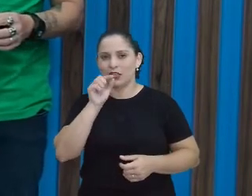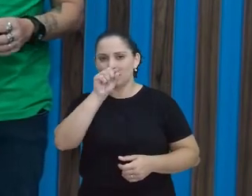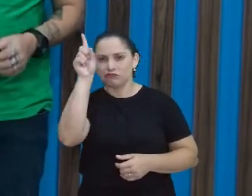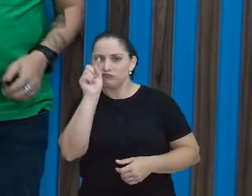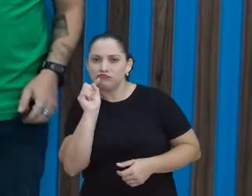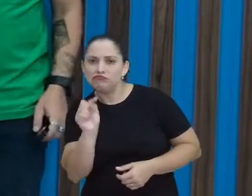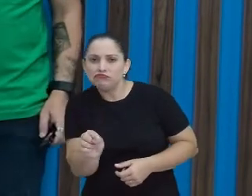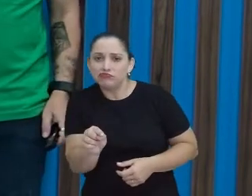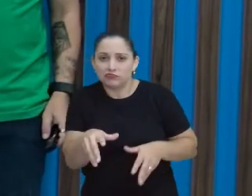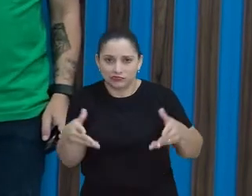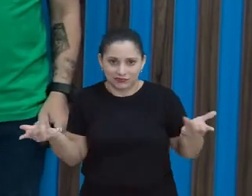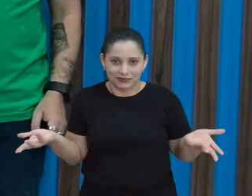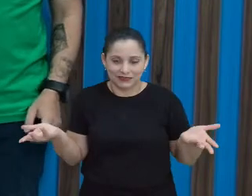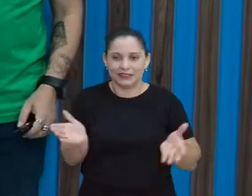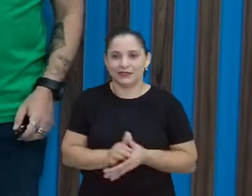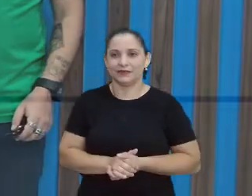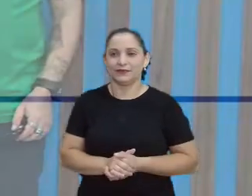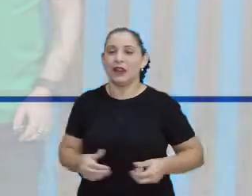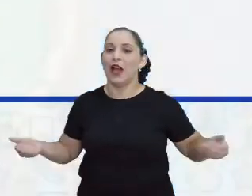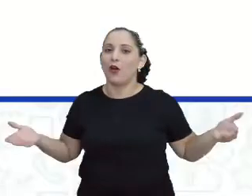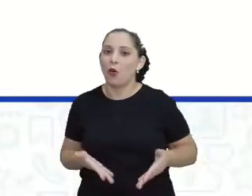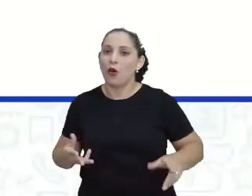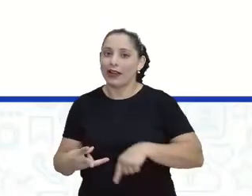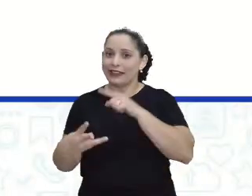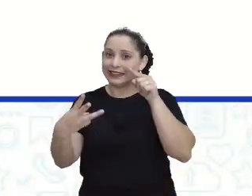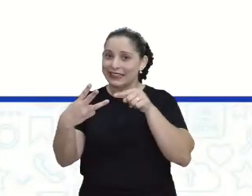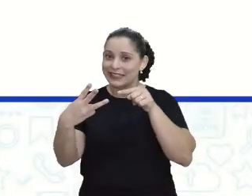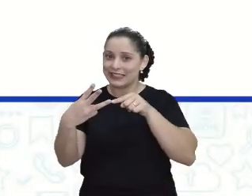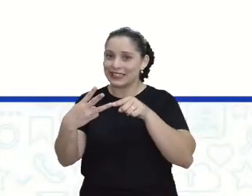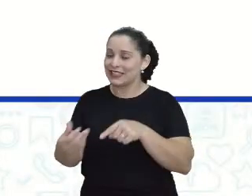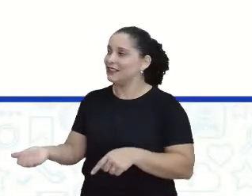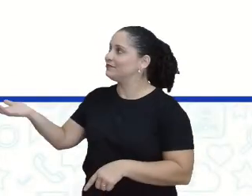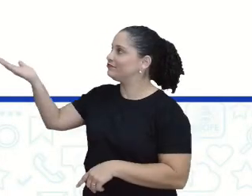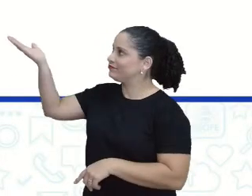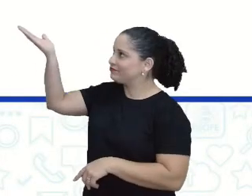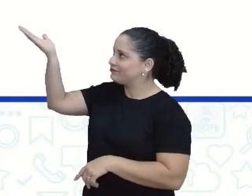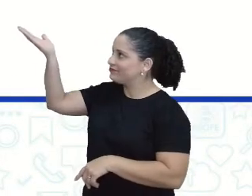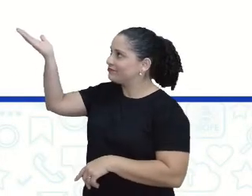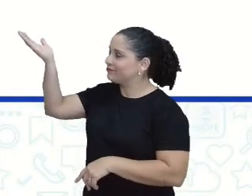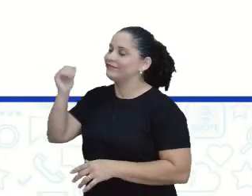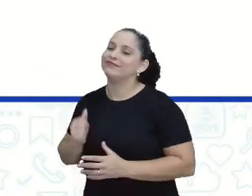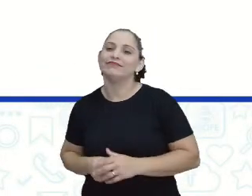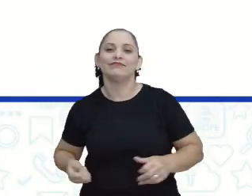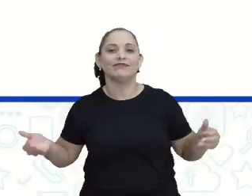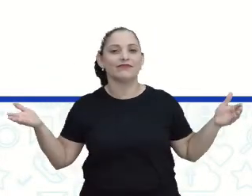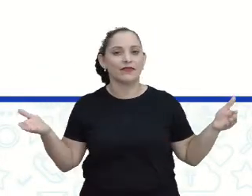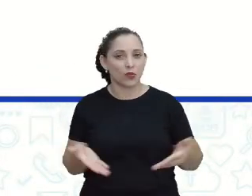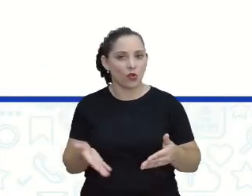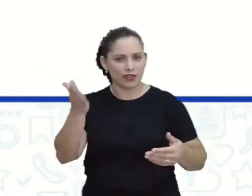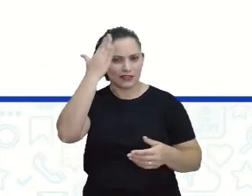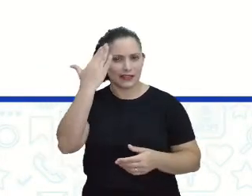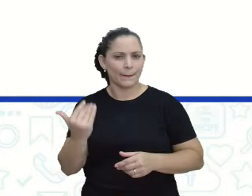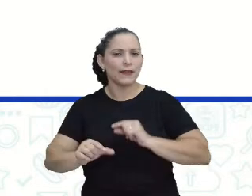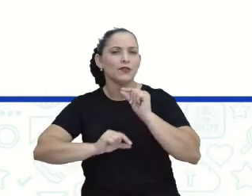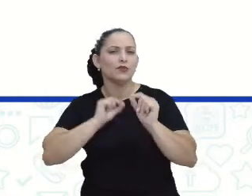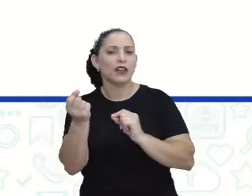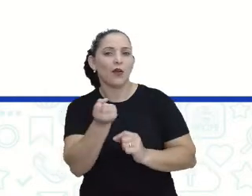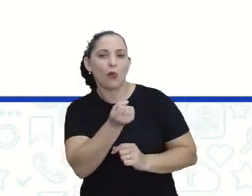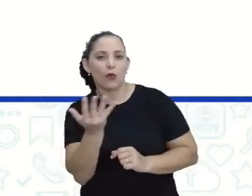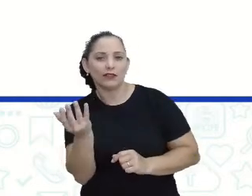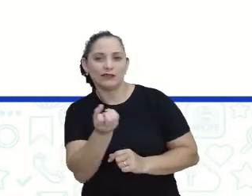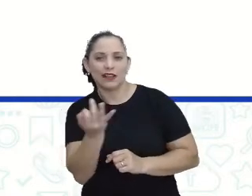tá certo? E agora, a terceira equação ali, aquela terceira linha, a gente vai descobrir o valor que essa joaninha